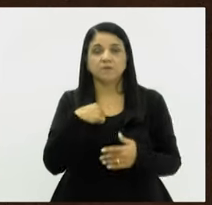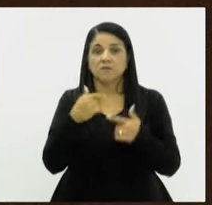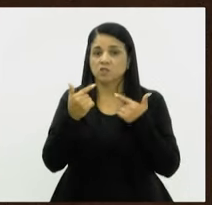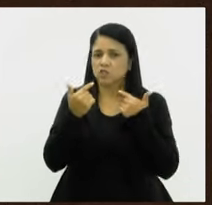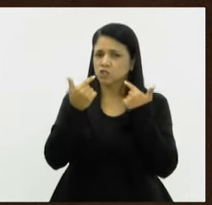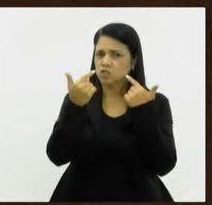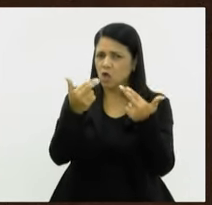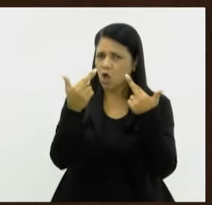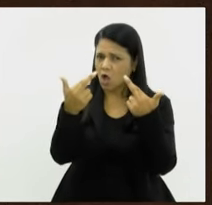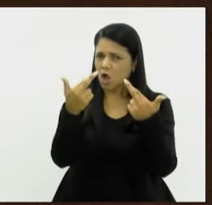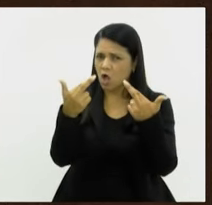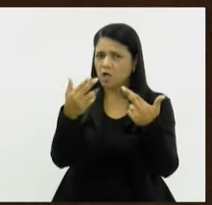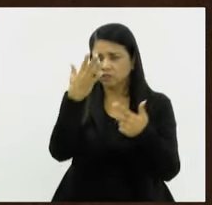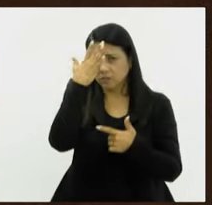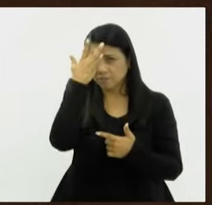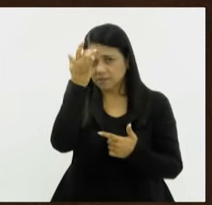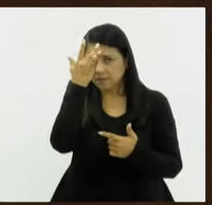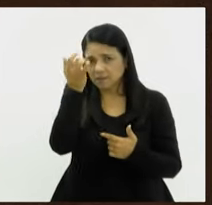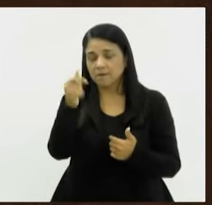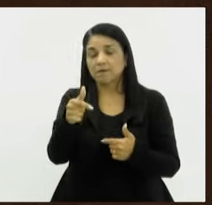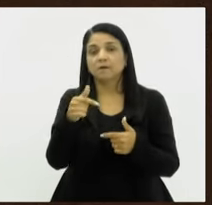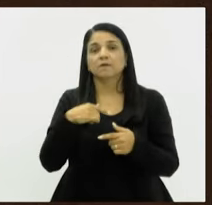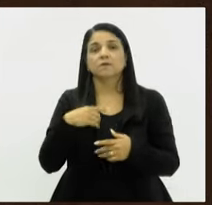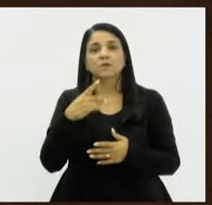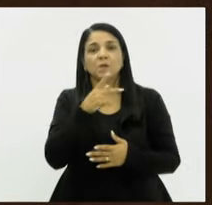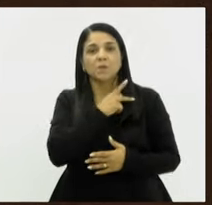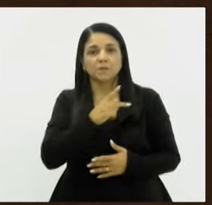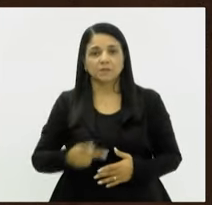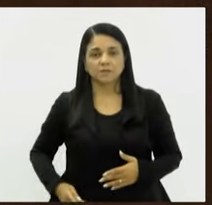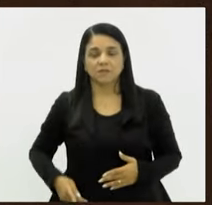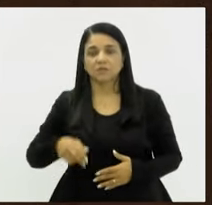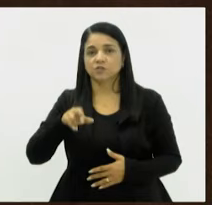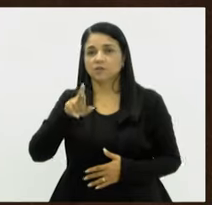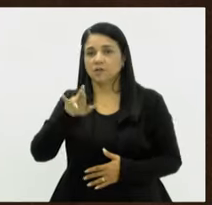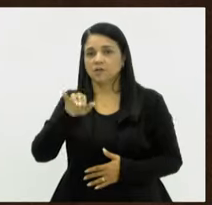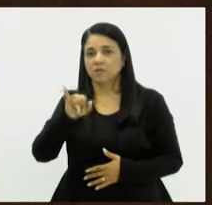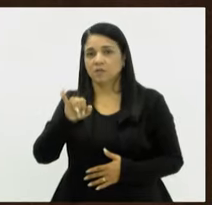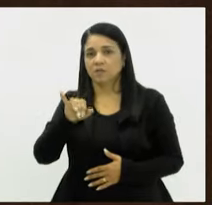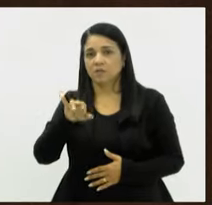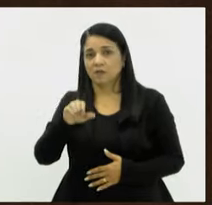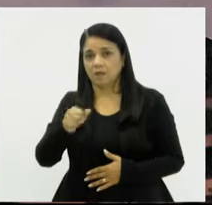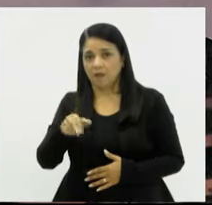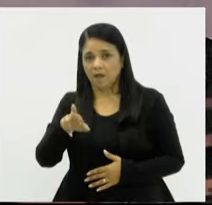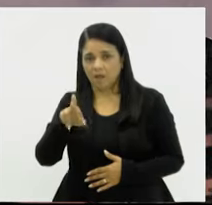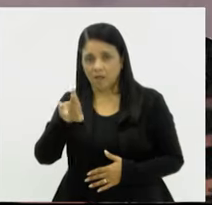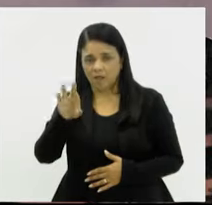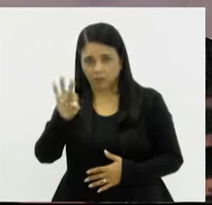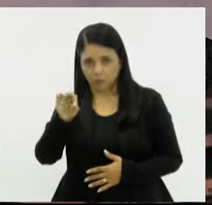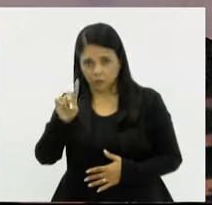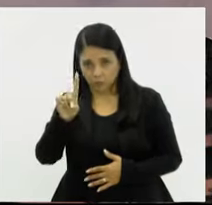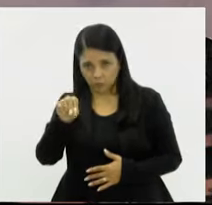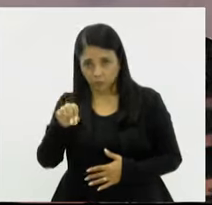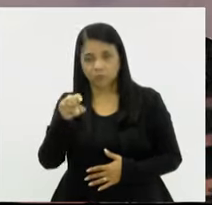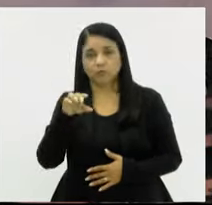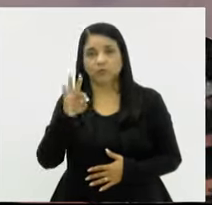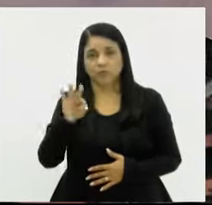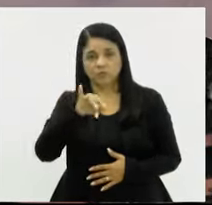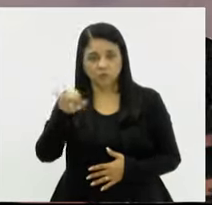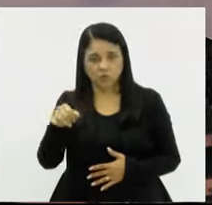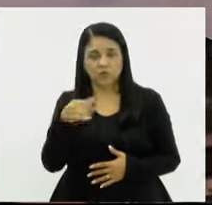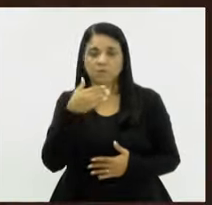e que o presidente do TJ, doutor Ricardo, possa atender ao pedido dessa Casa